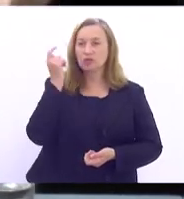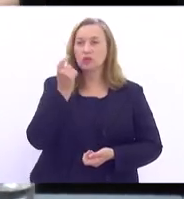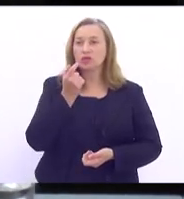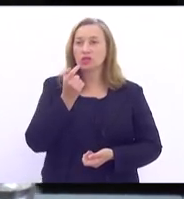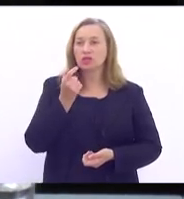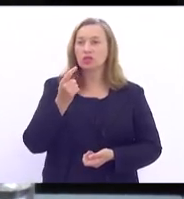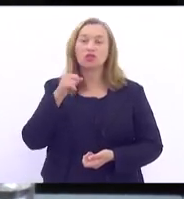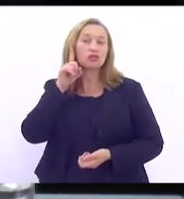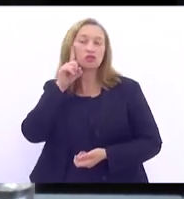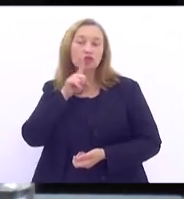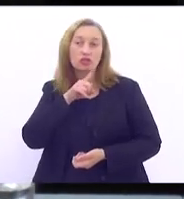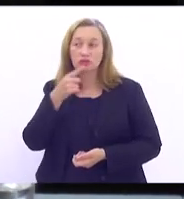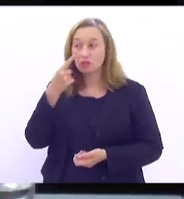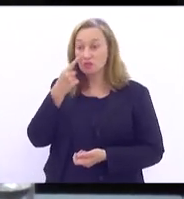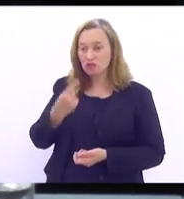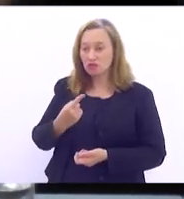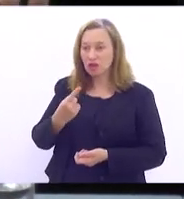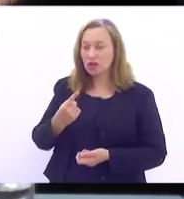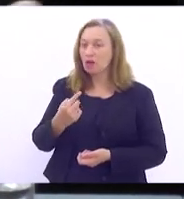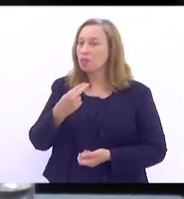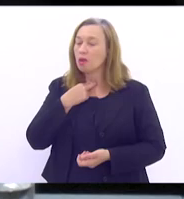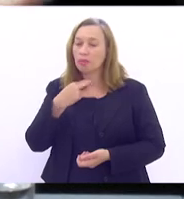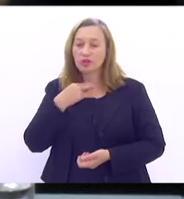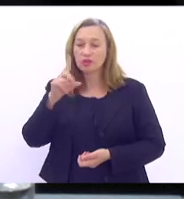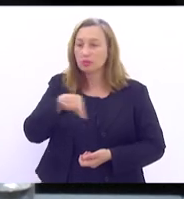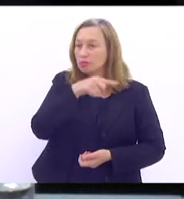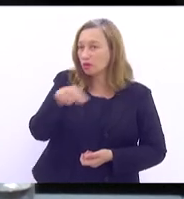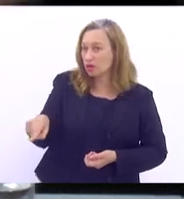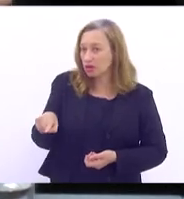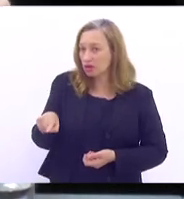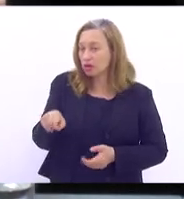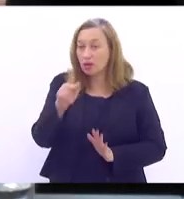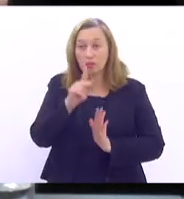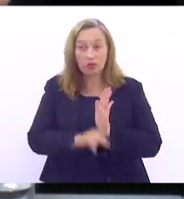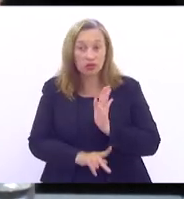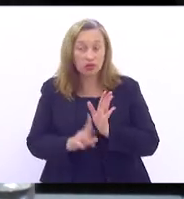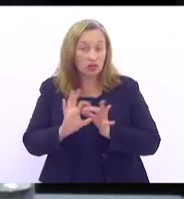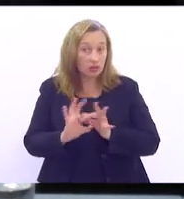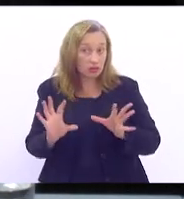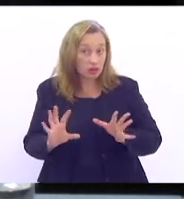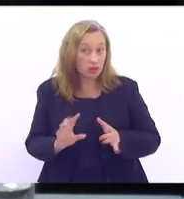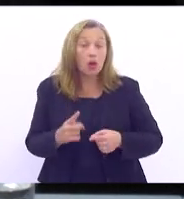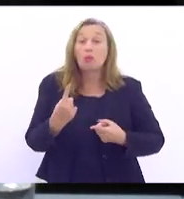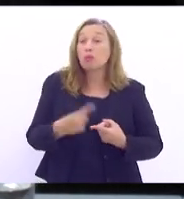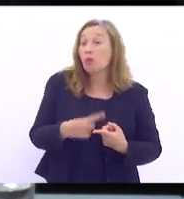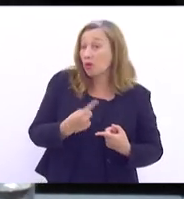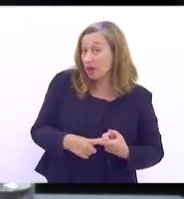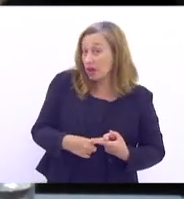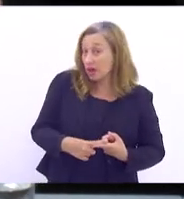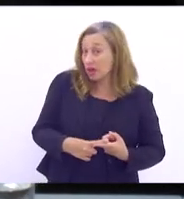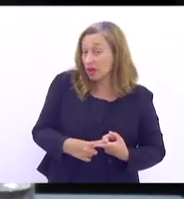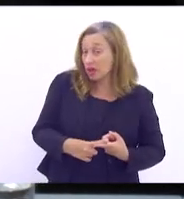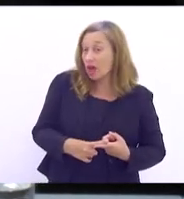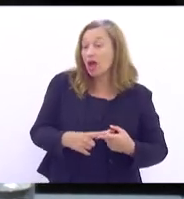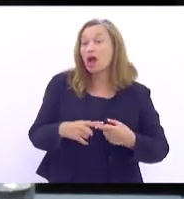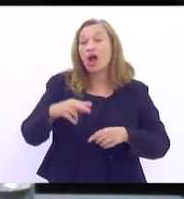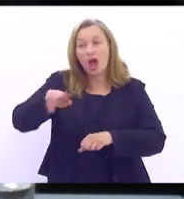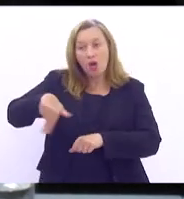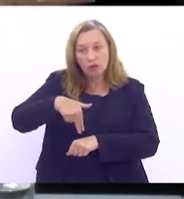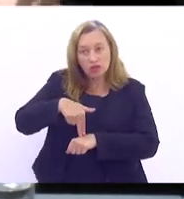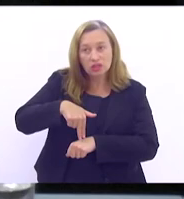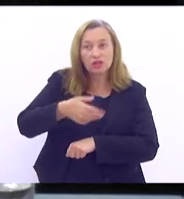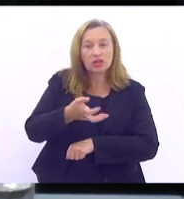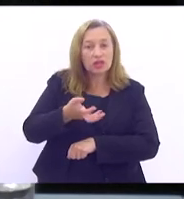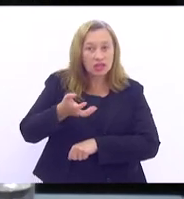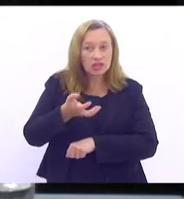Então, porque elas não podem proibir projeto autorizativo, né? porque se a União quiser contrair